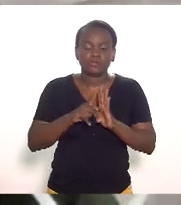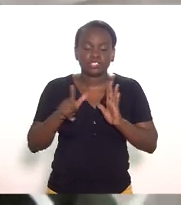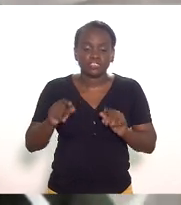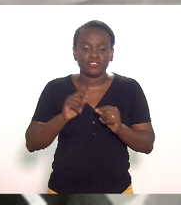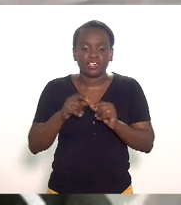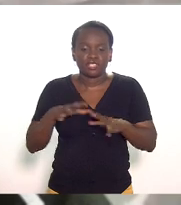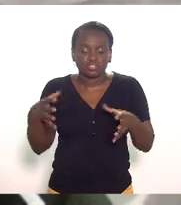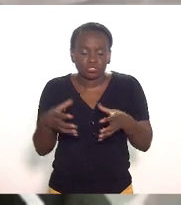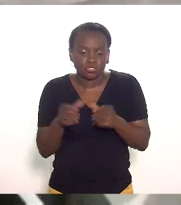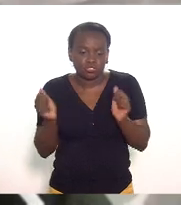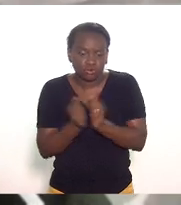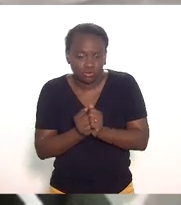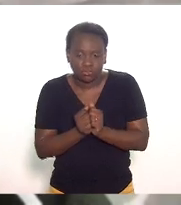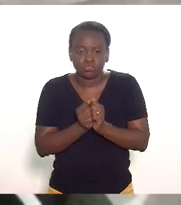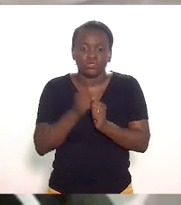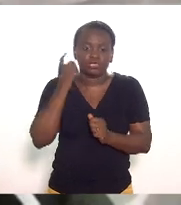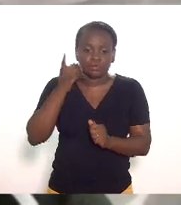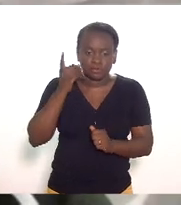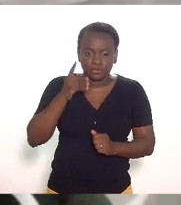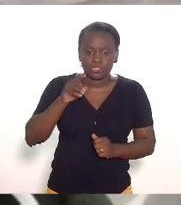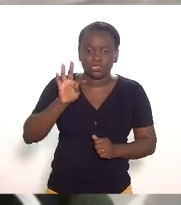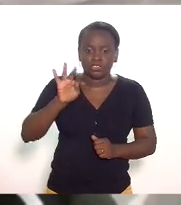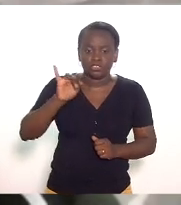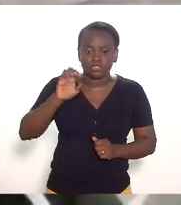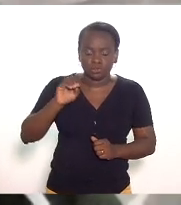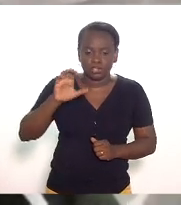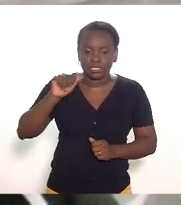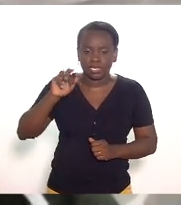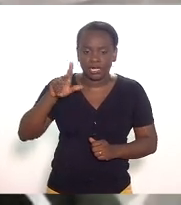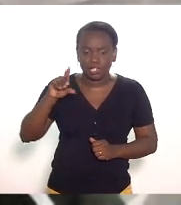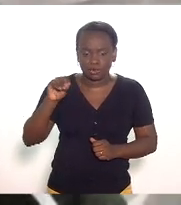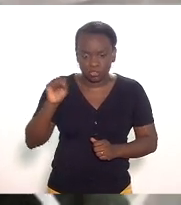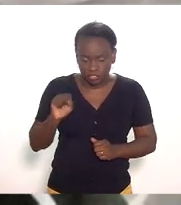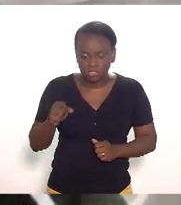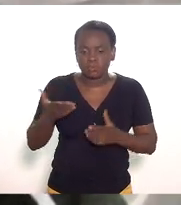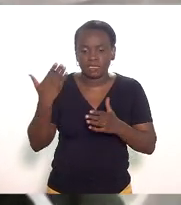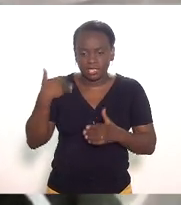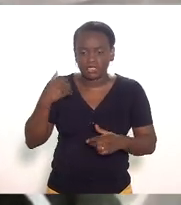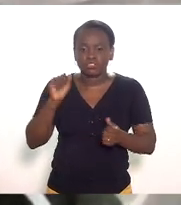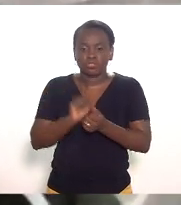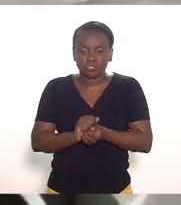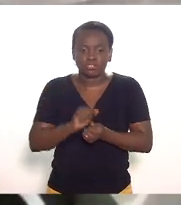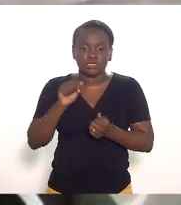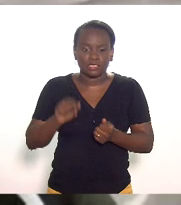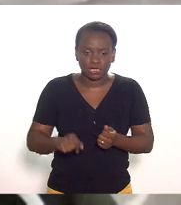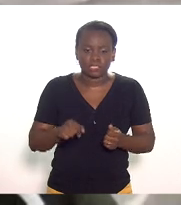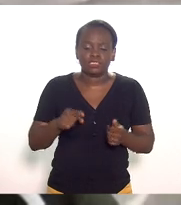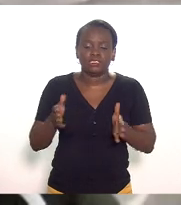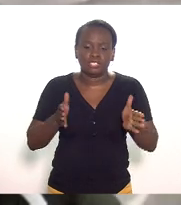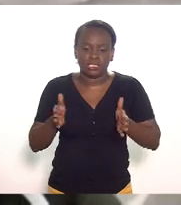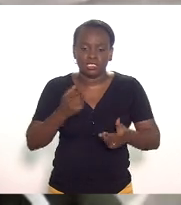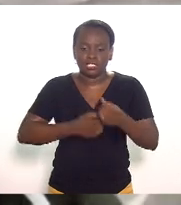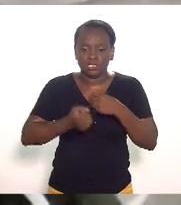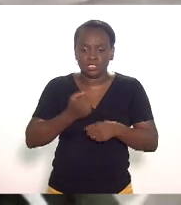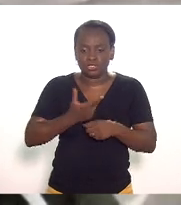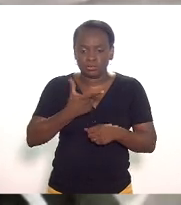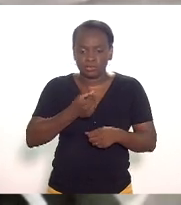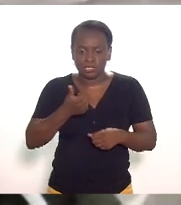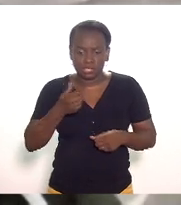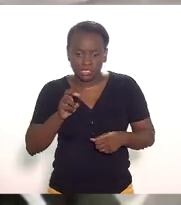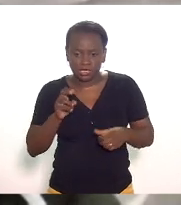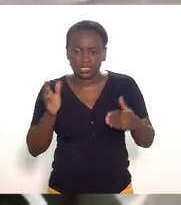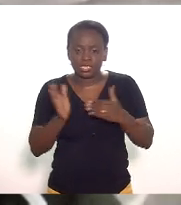em parceria com o deputado Tio Carlos, que esteve conosco na legislatura de 2015